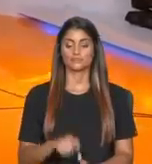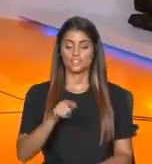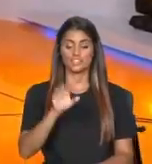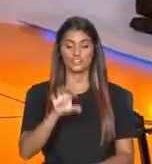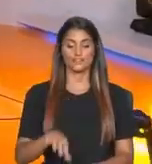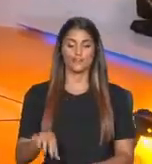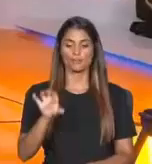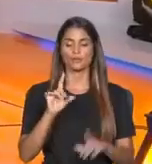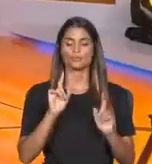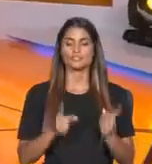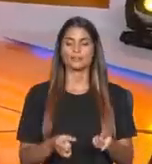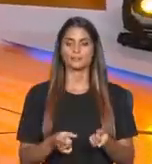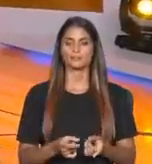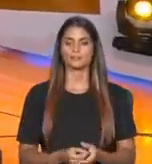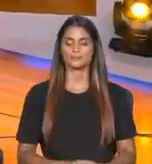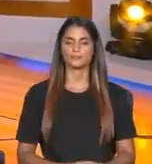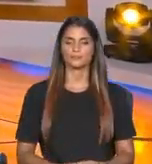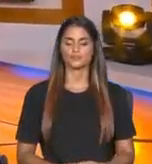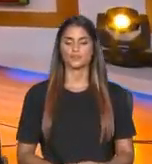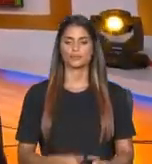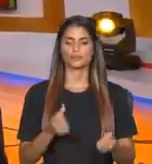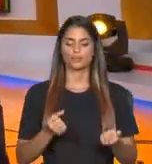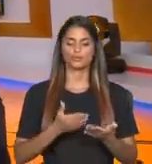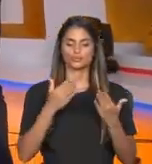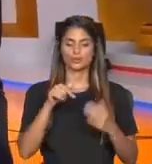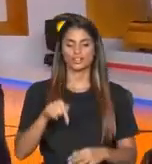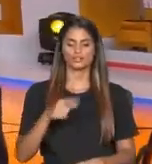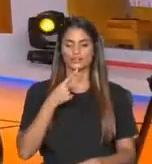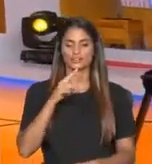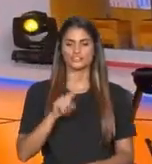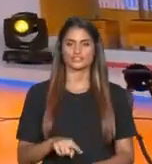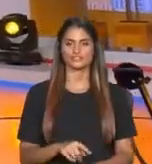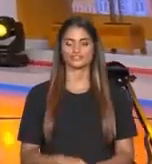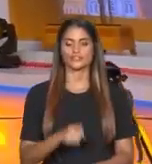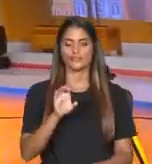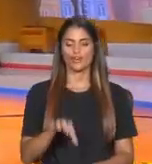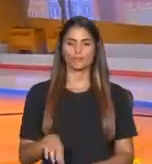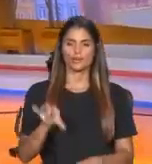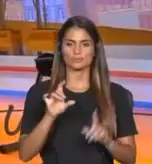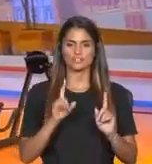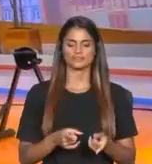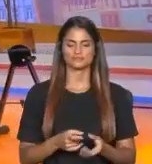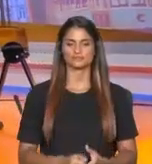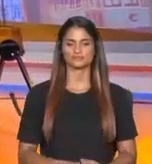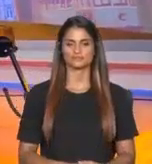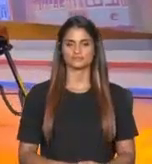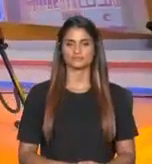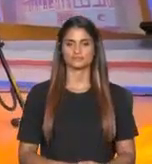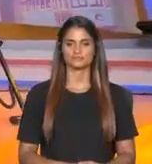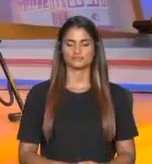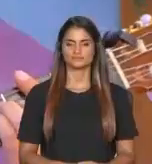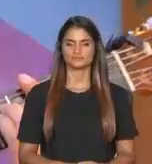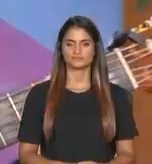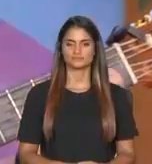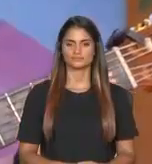forma a começar. Bom dia aqui novamente, desta forma a começar. E